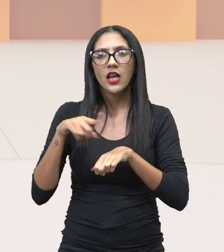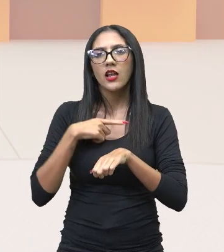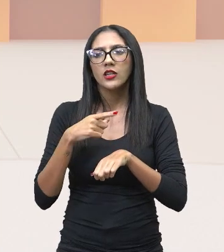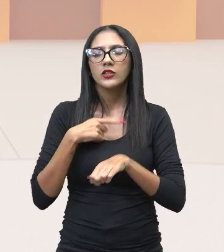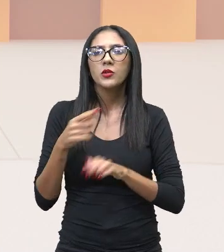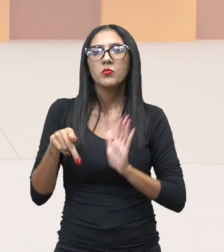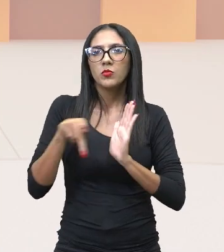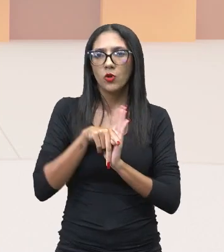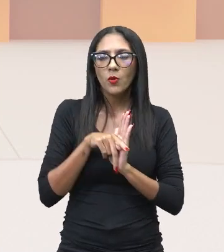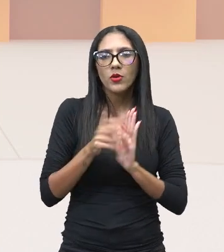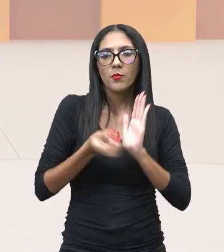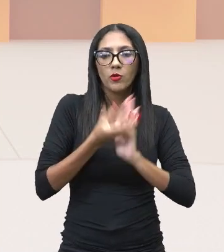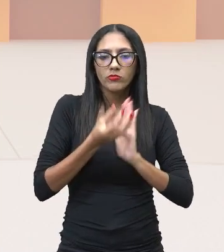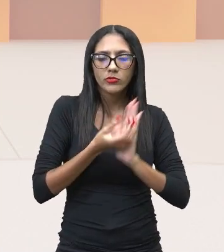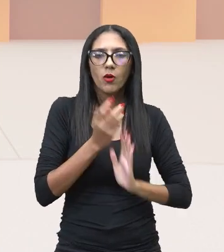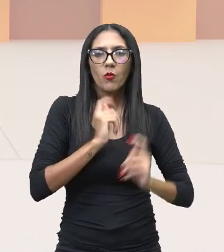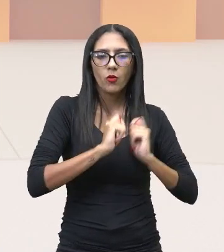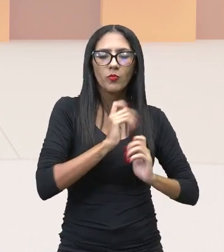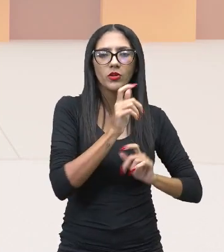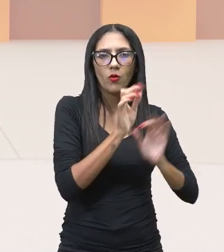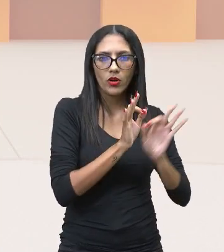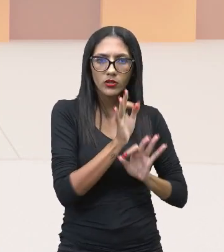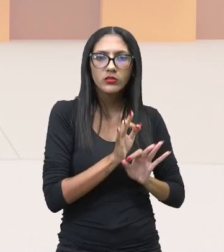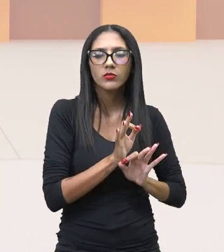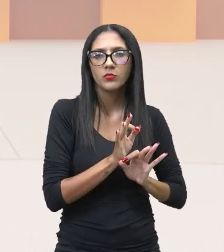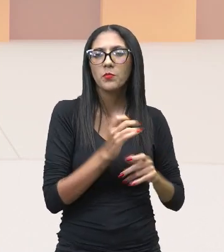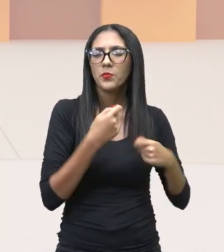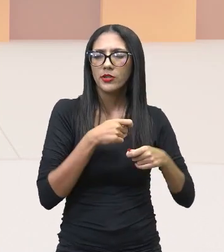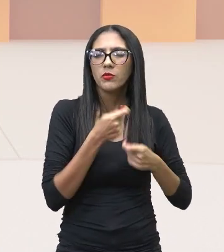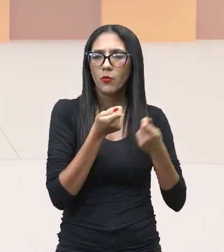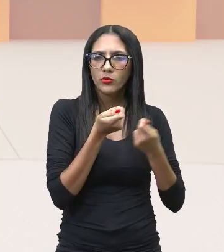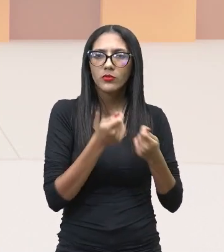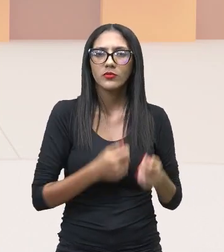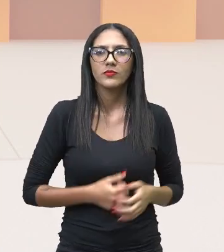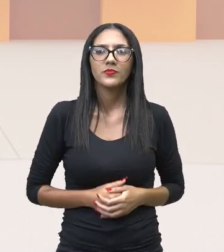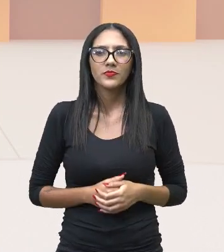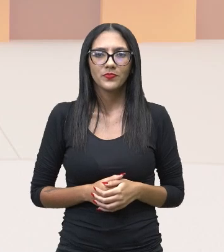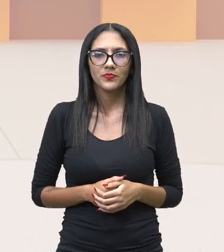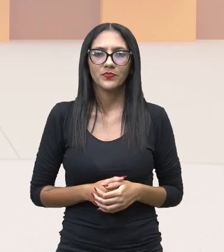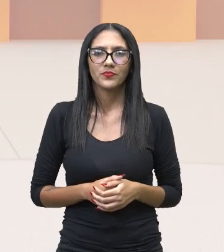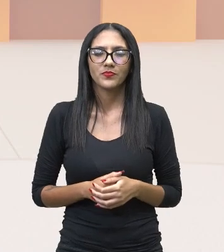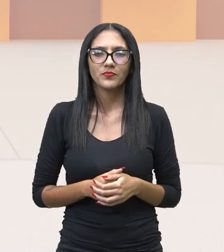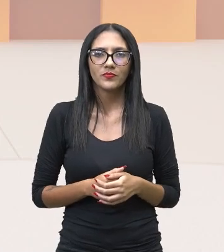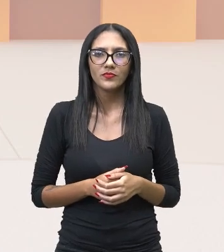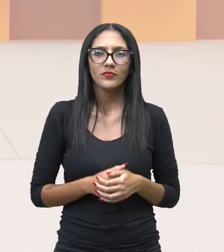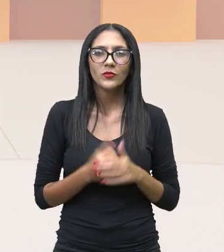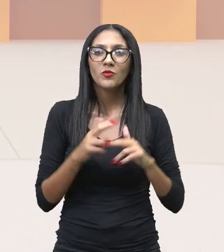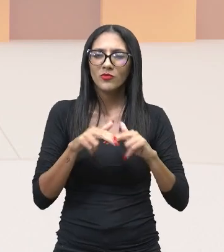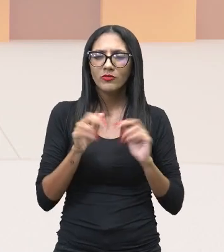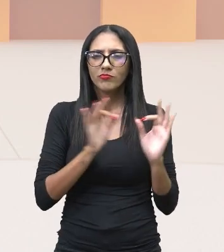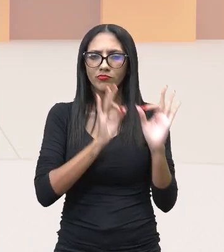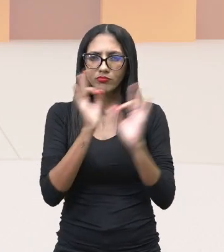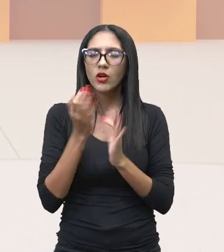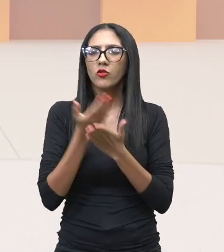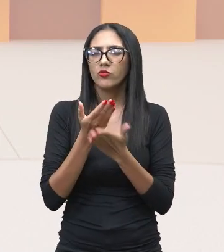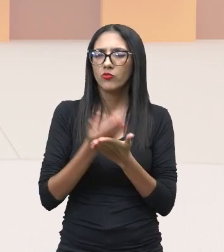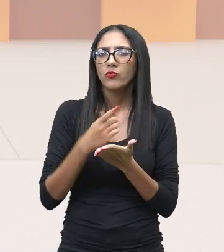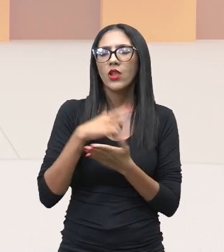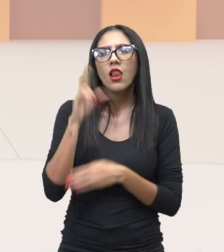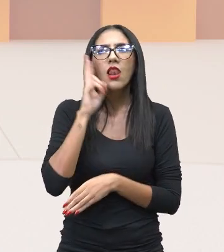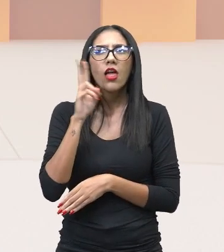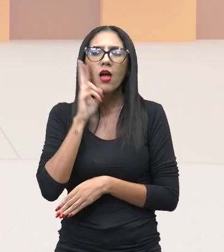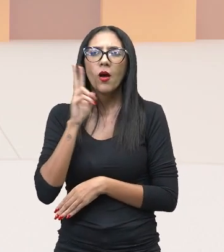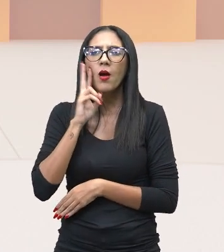econômica e que seja bem controlada. Por isso que a gente vai voltar um pouquinho no tempo ao longo dessa aula e verificar a